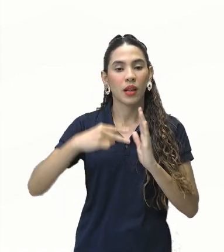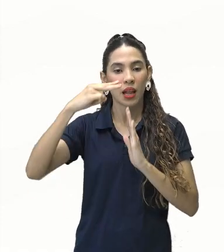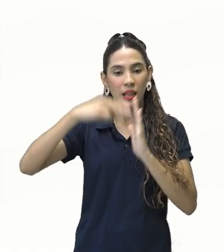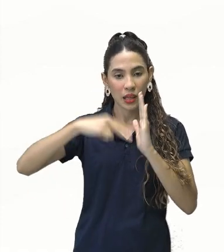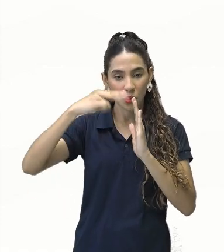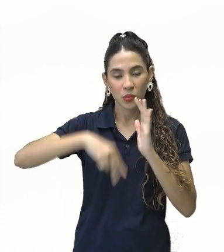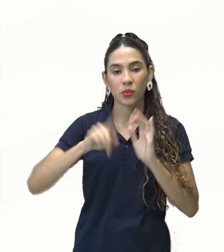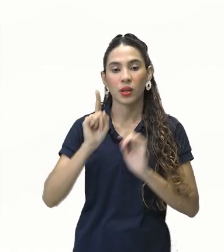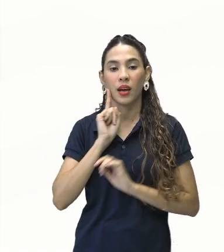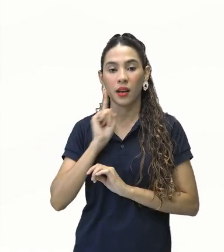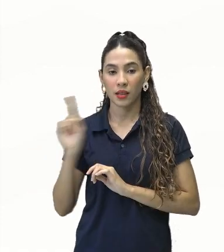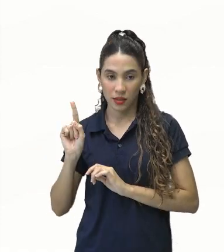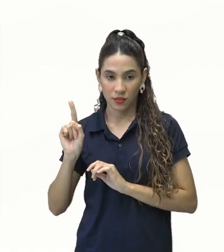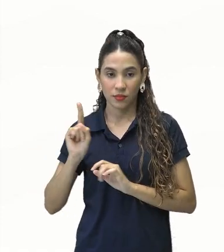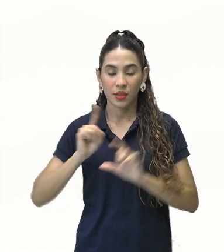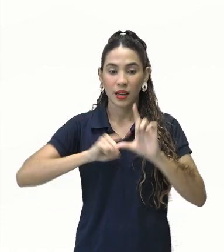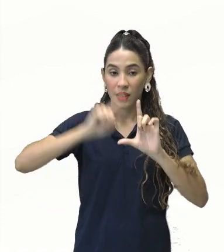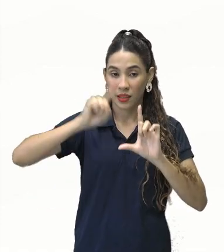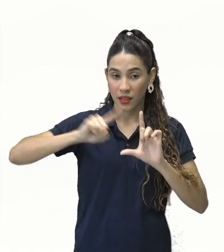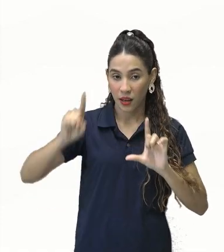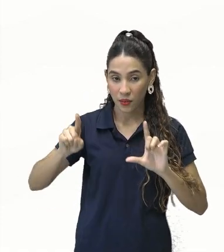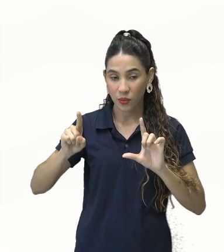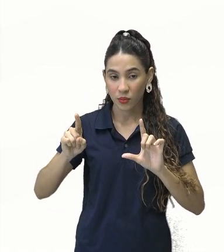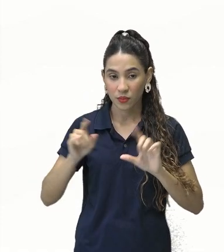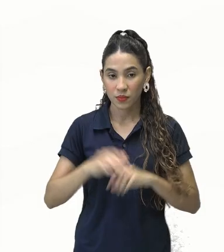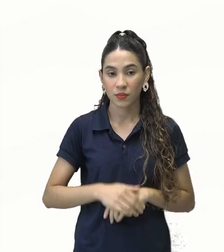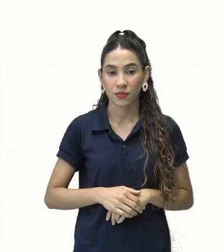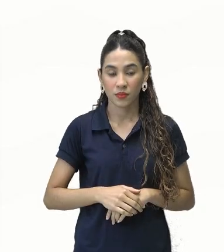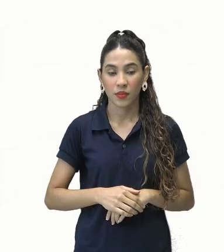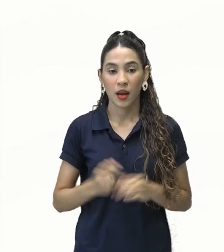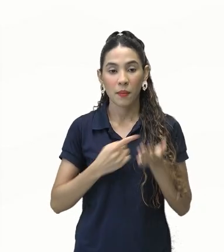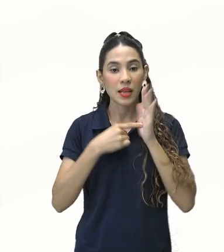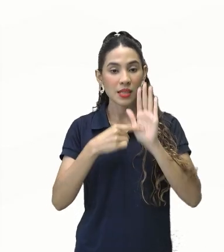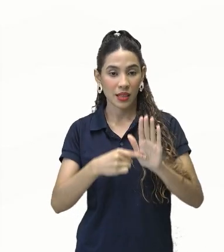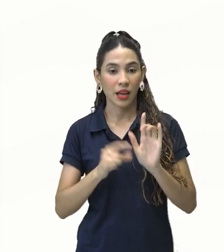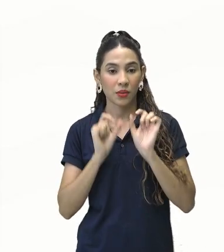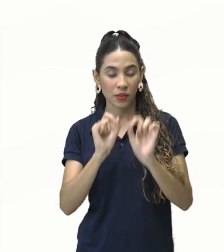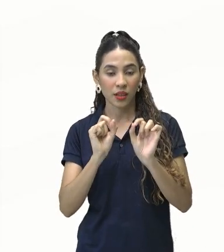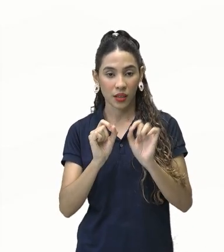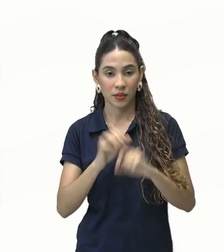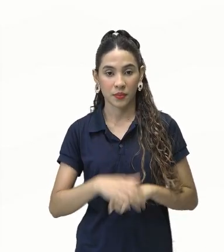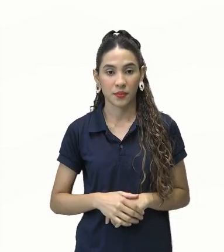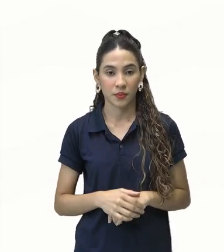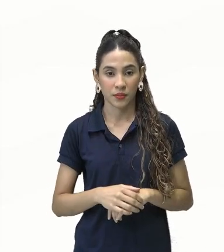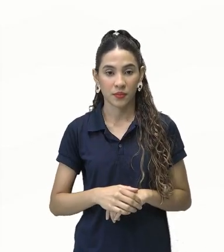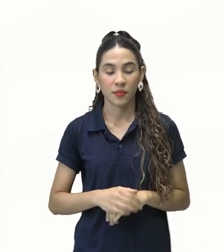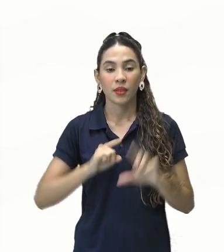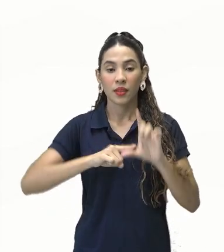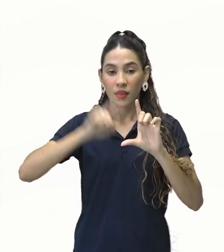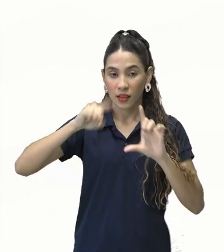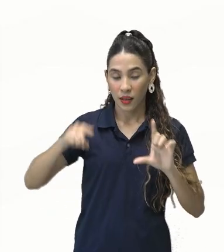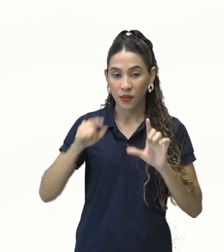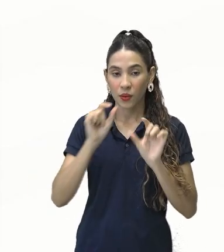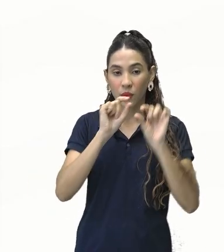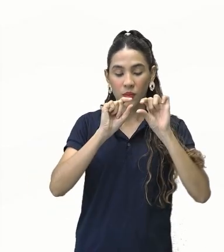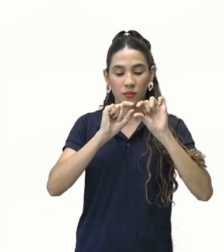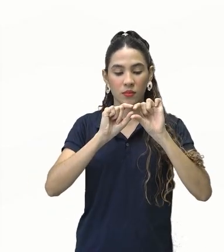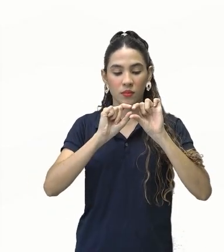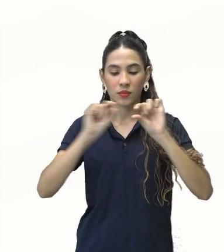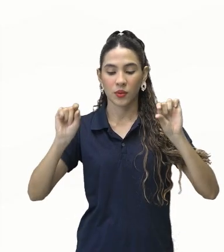leitura, né, aqui do nosso gráfico, que está sendo representado na forma, né, de gráfico de coluna